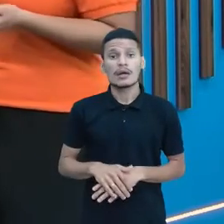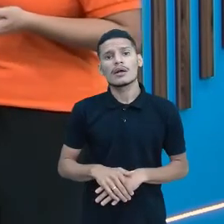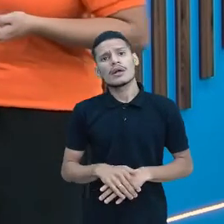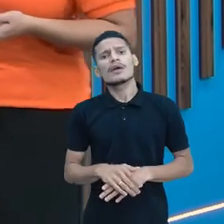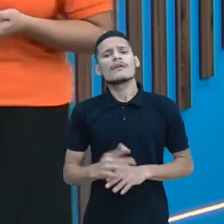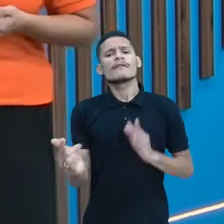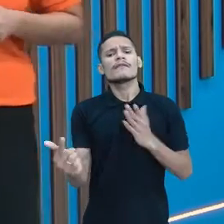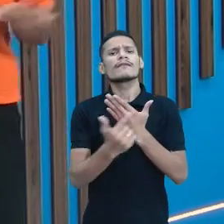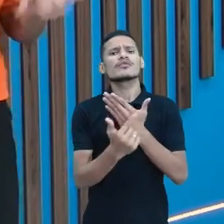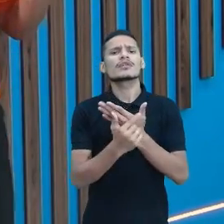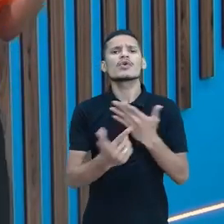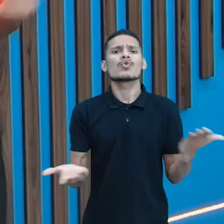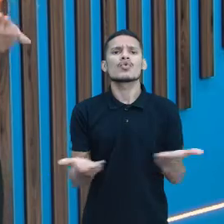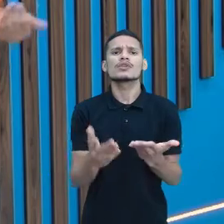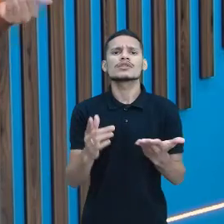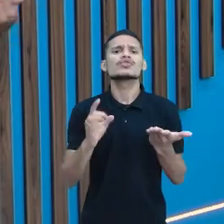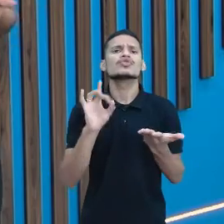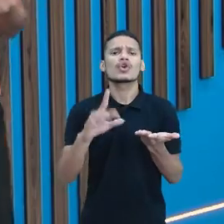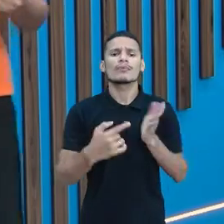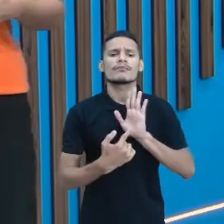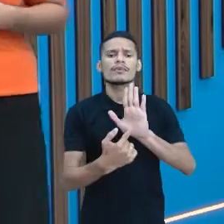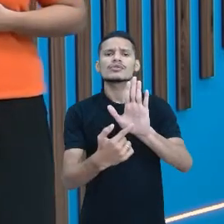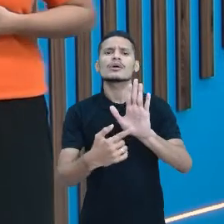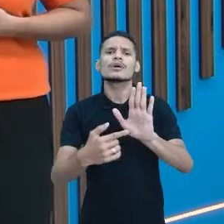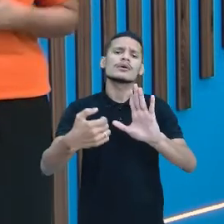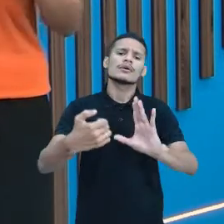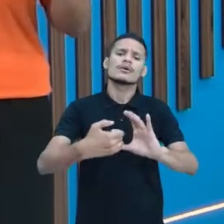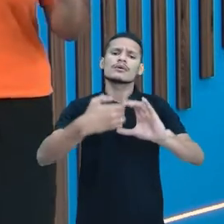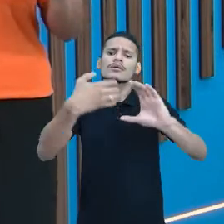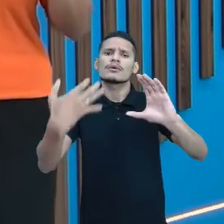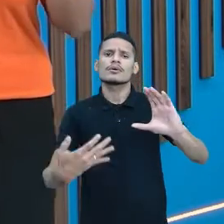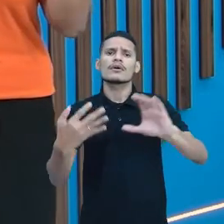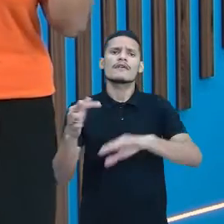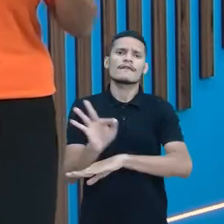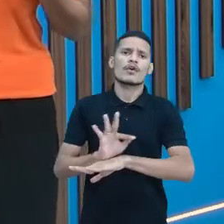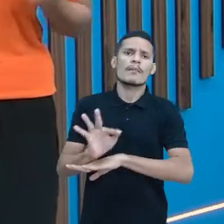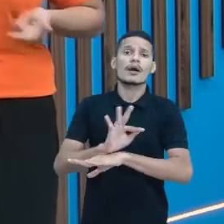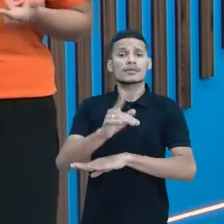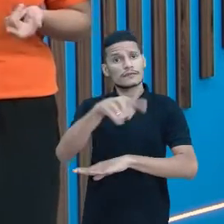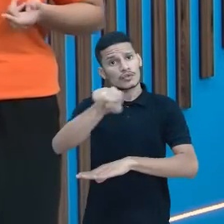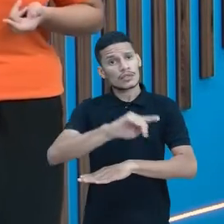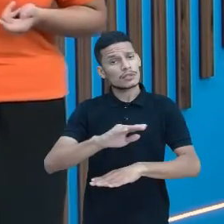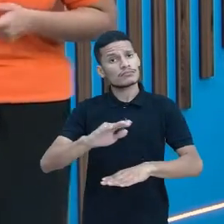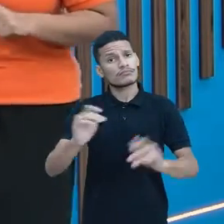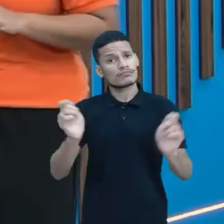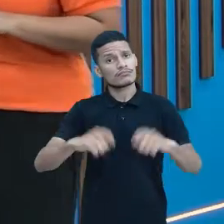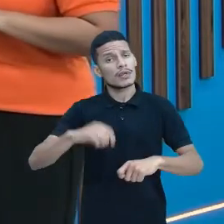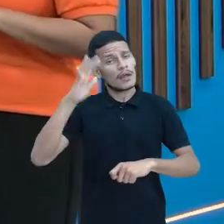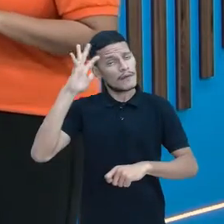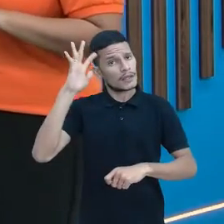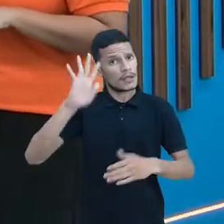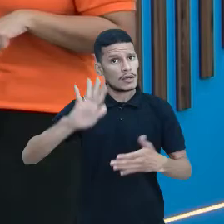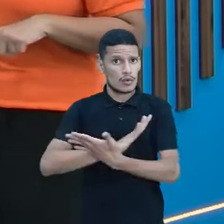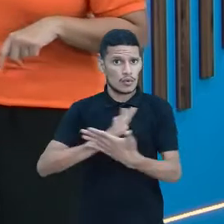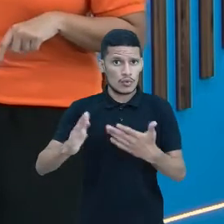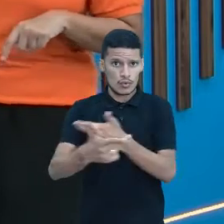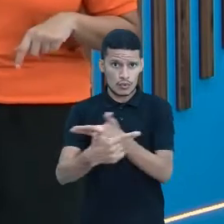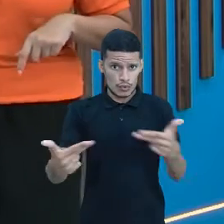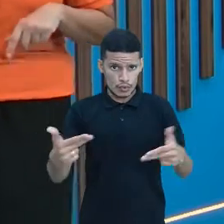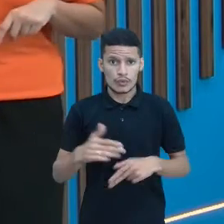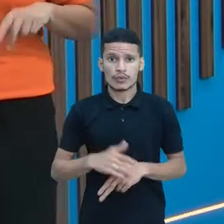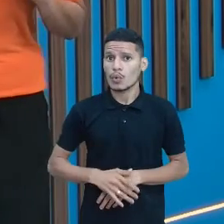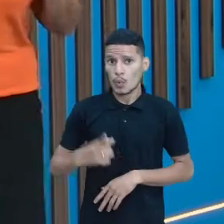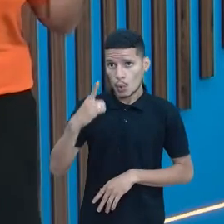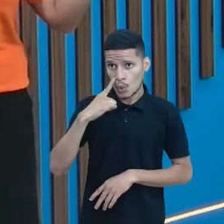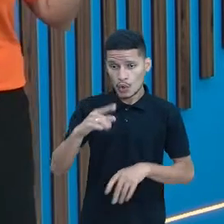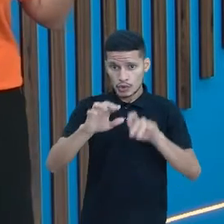talvez apresentar alguns aspectos mais formais, propor que vocês reflitam sobre algumas coisas. Então, ó, o chat